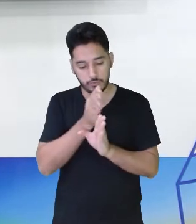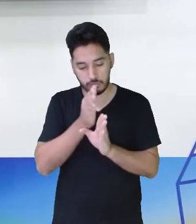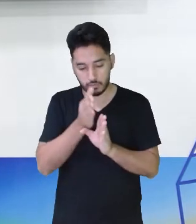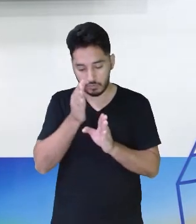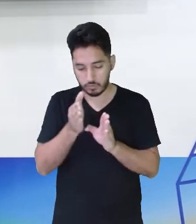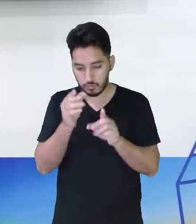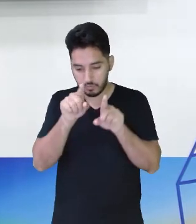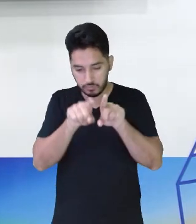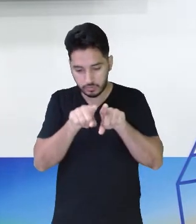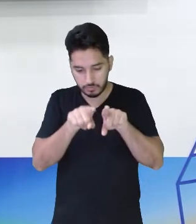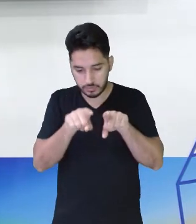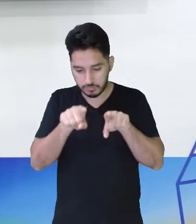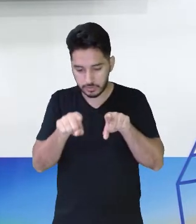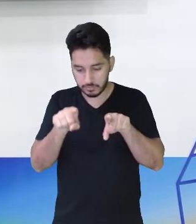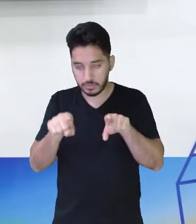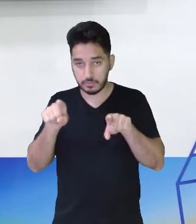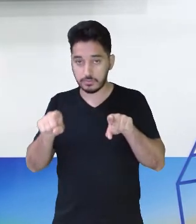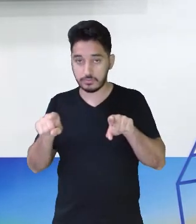como esse aqui.